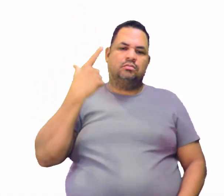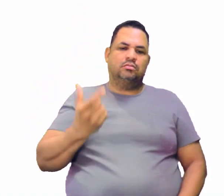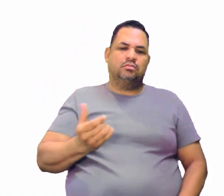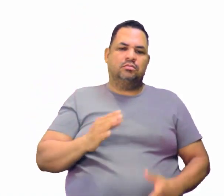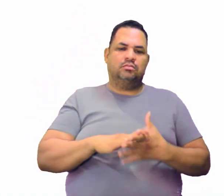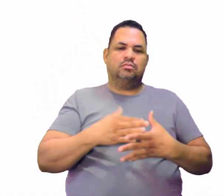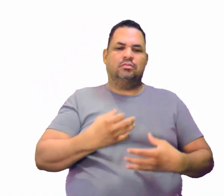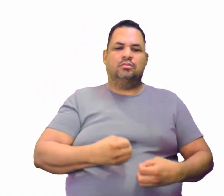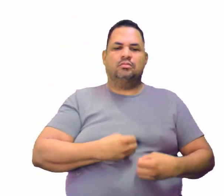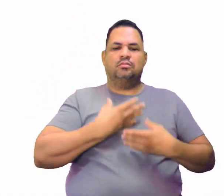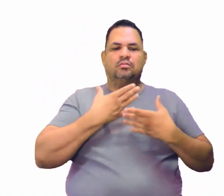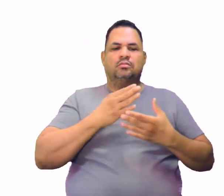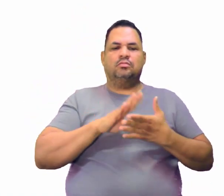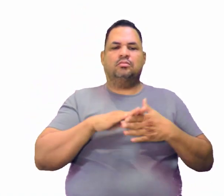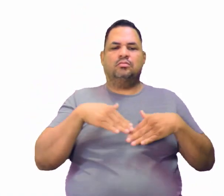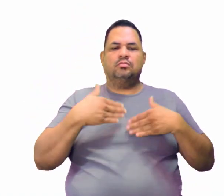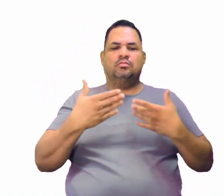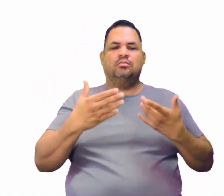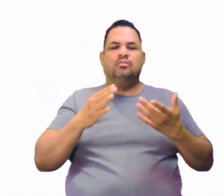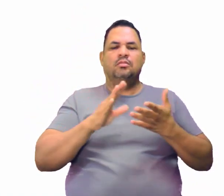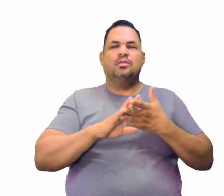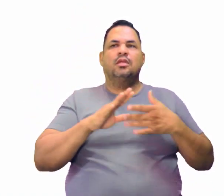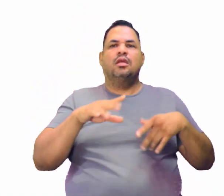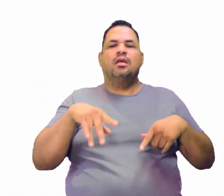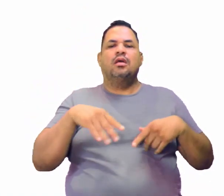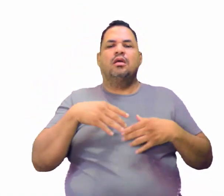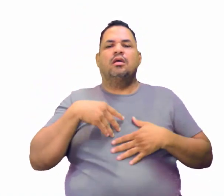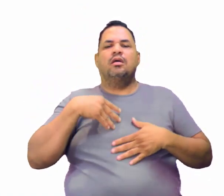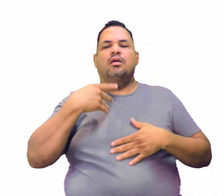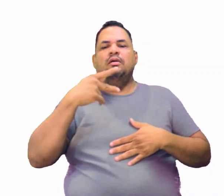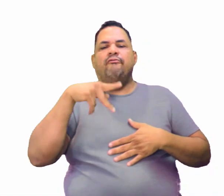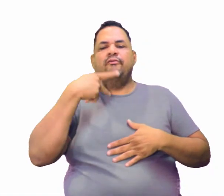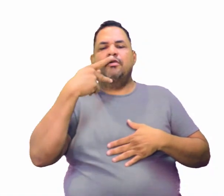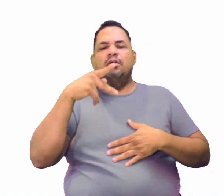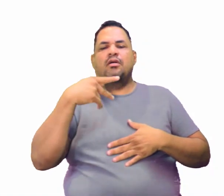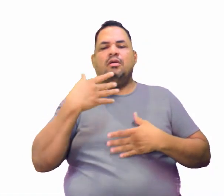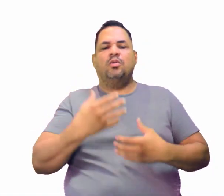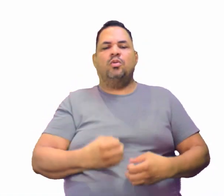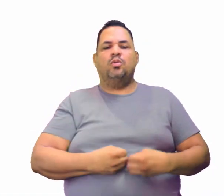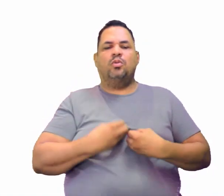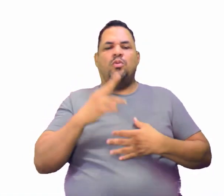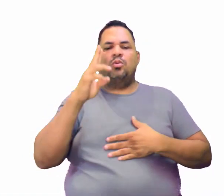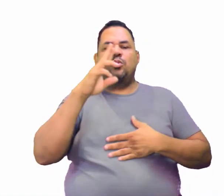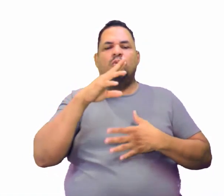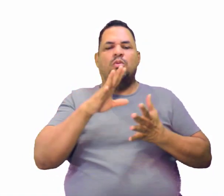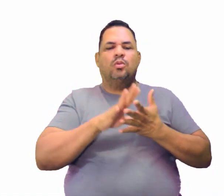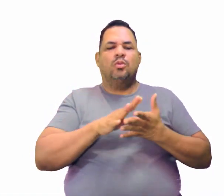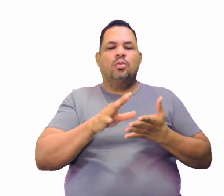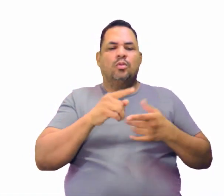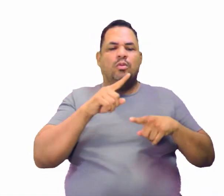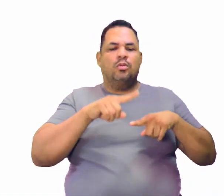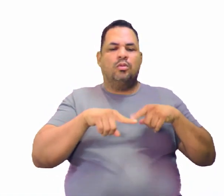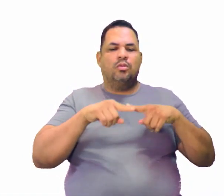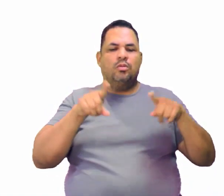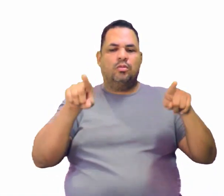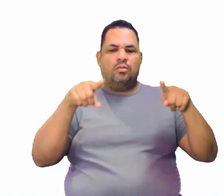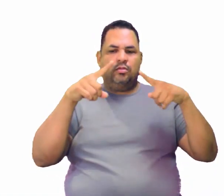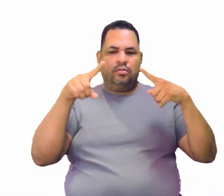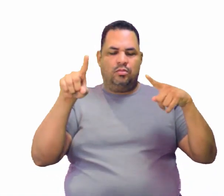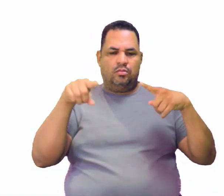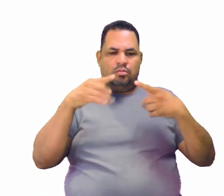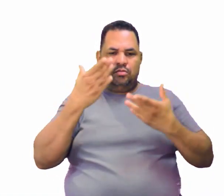os poetas, na hora que eles iam recitar os seus poemas, eles usavam o quê? Um instrumento